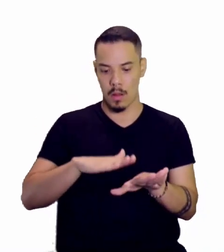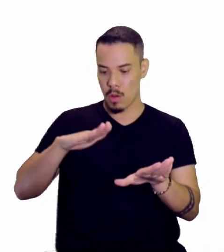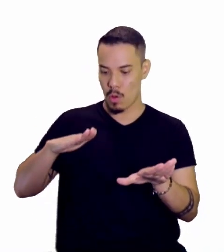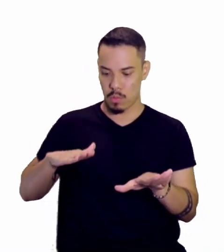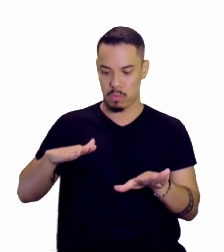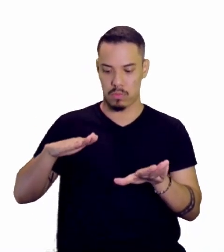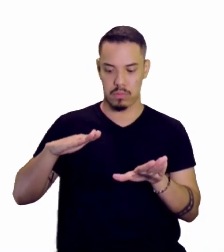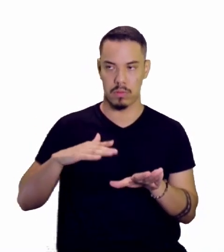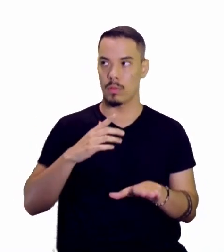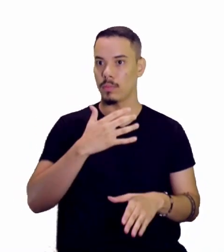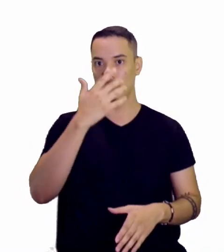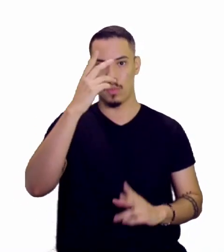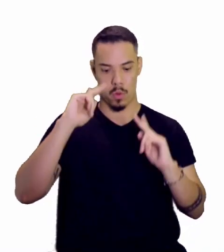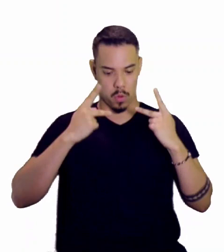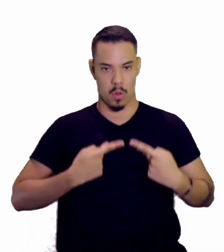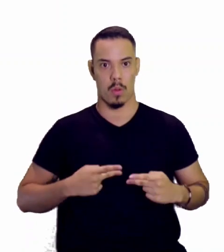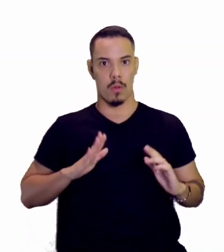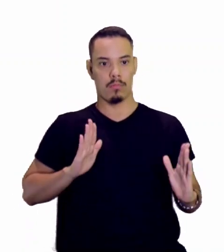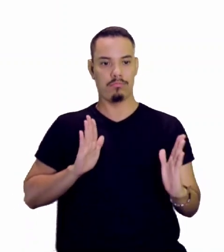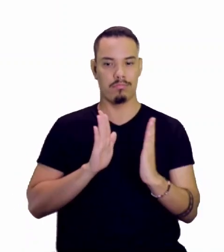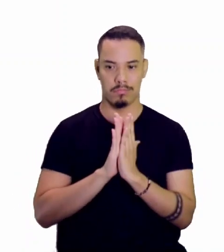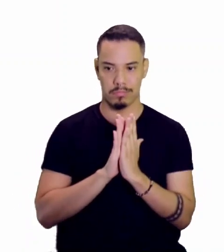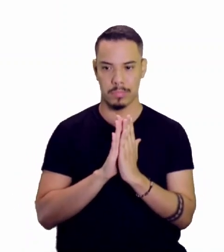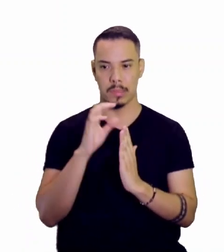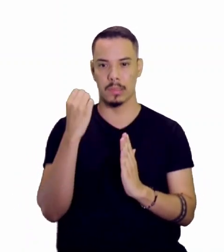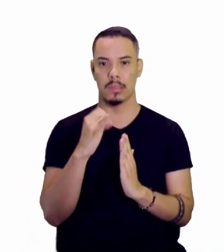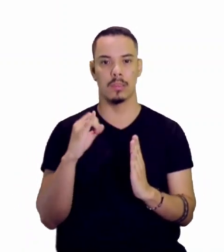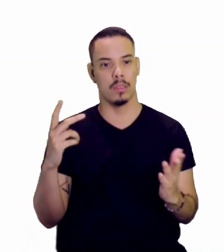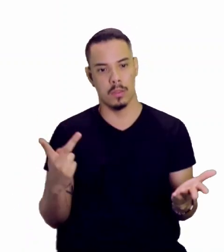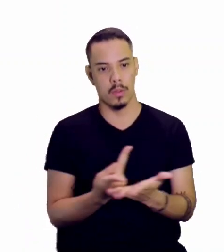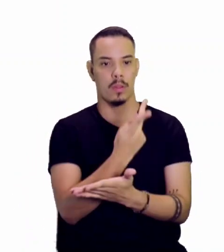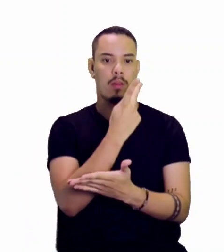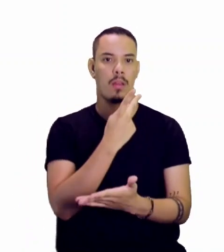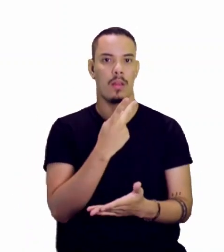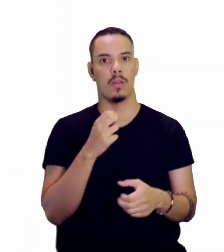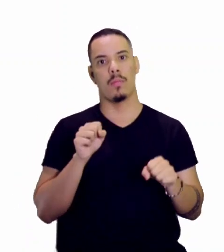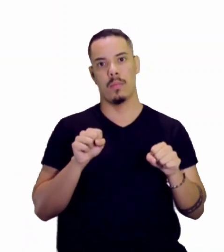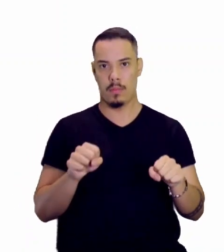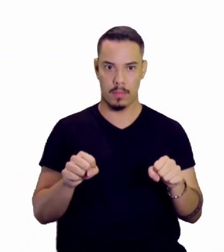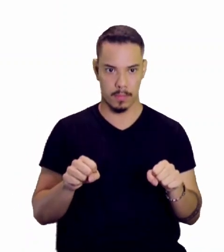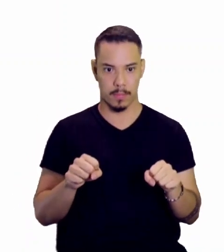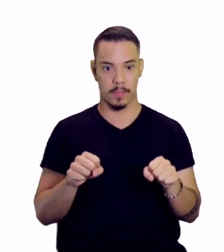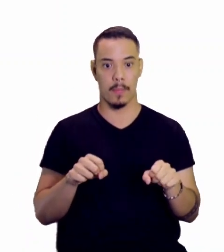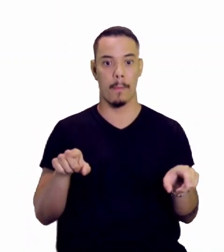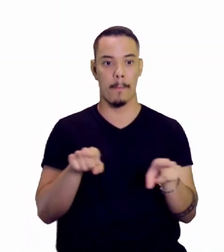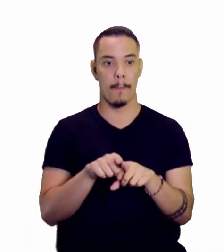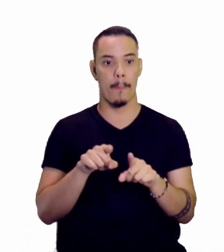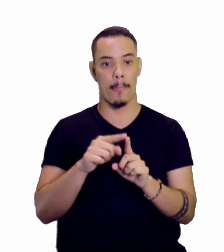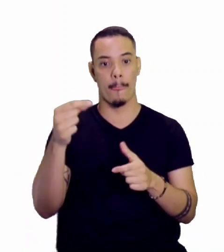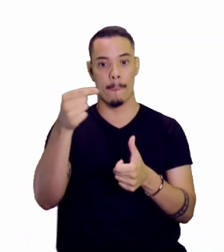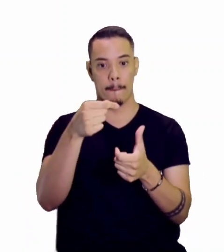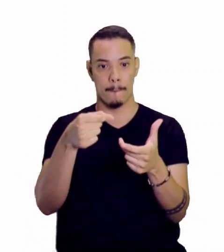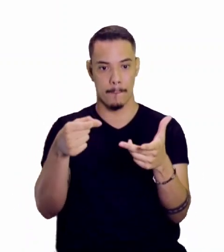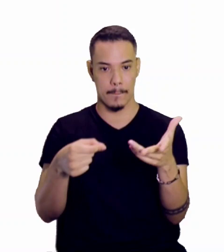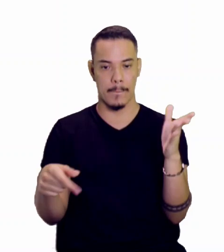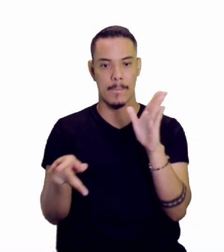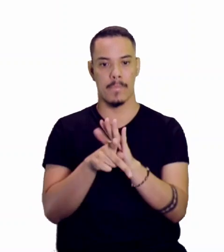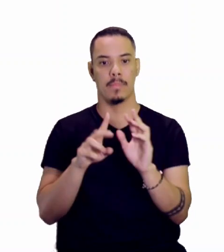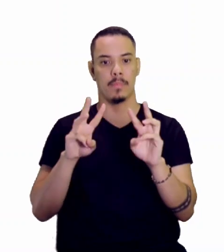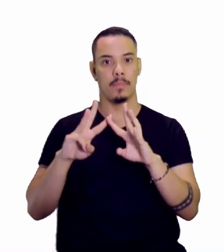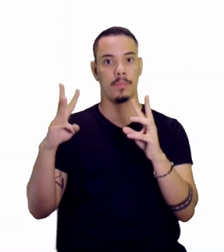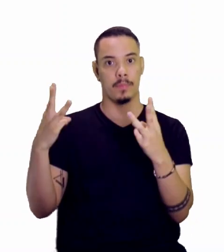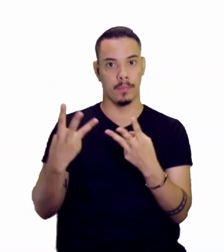do boneco em função do tempo, quando tem a batida, para abruptamente, né? Os parâmetros como massa dos